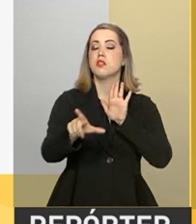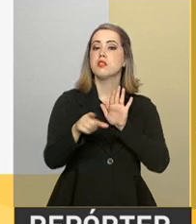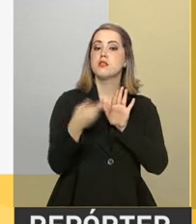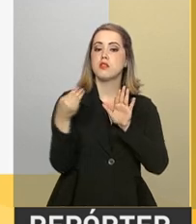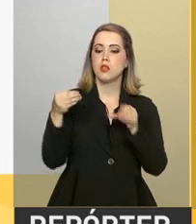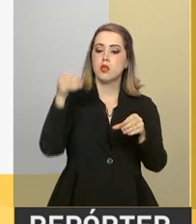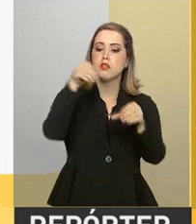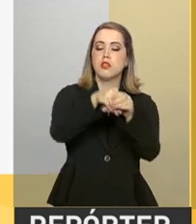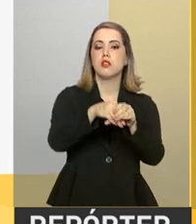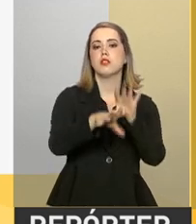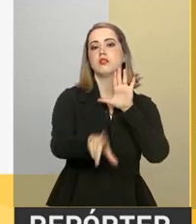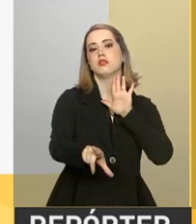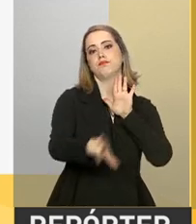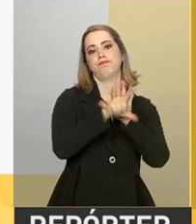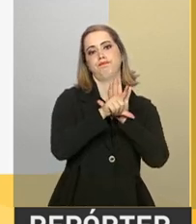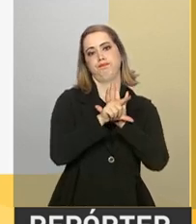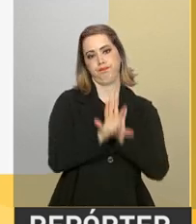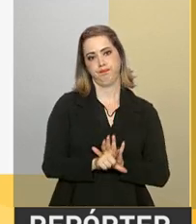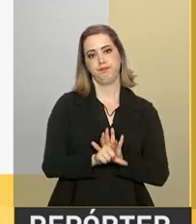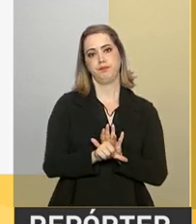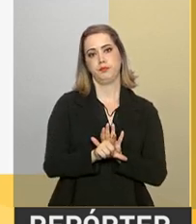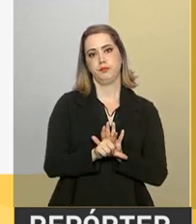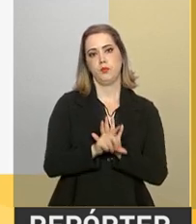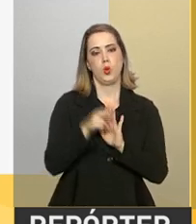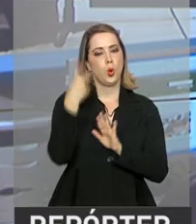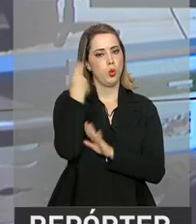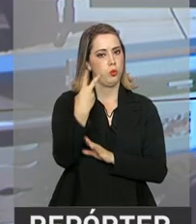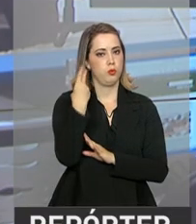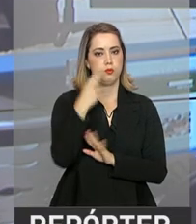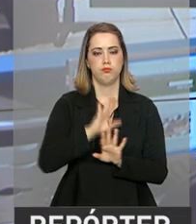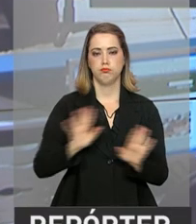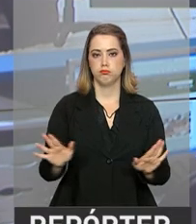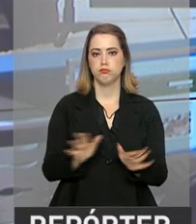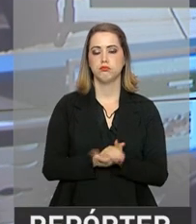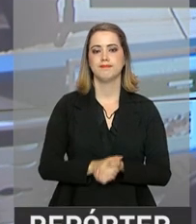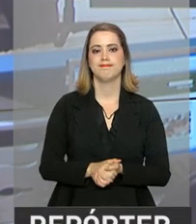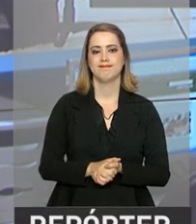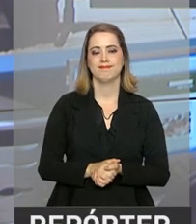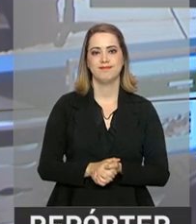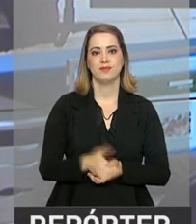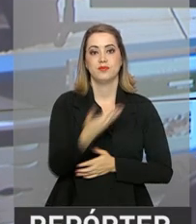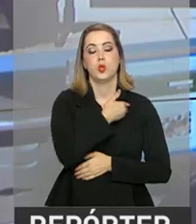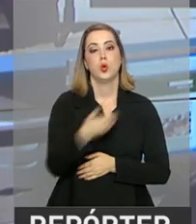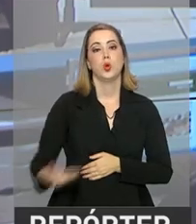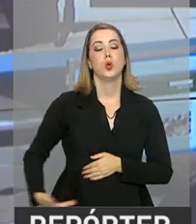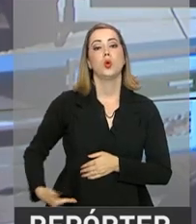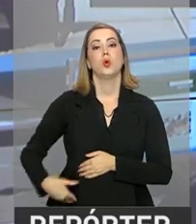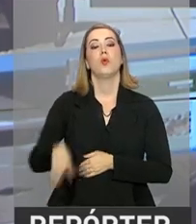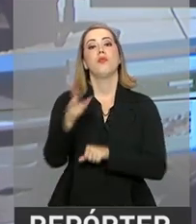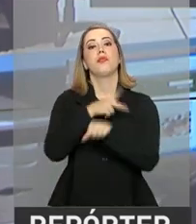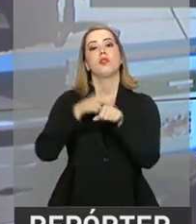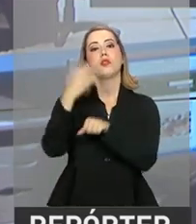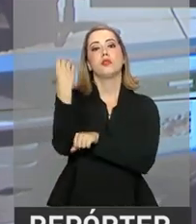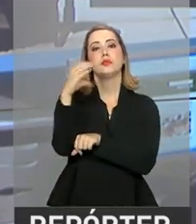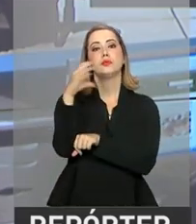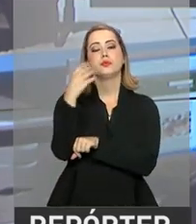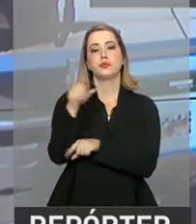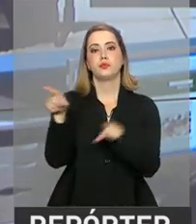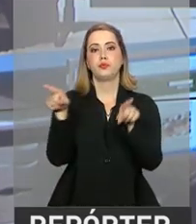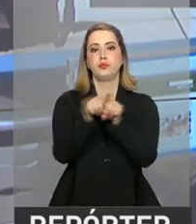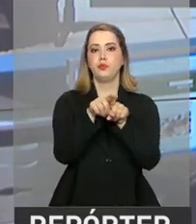né de maneira absolutamente normal o governo colombiano e as forças armadas